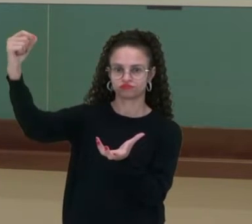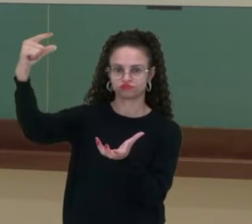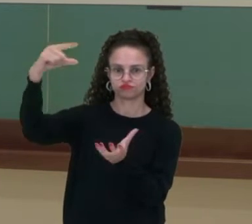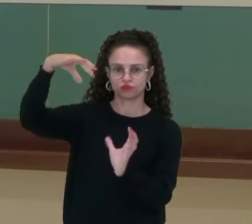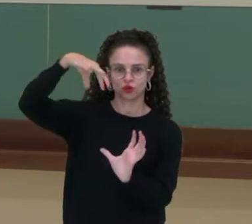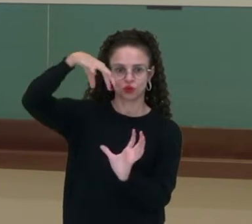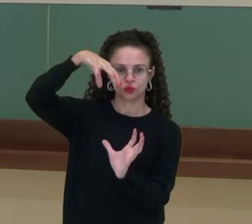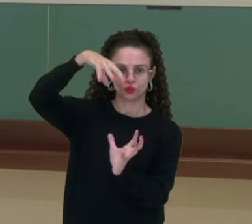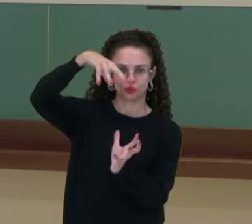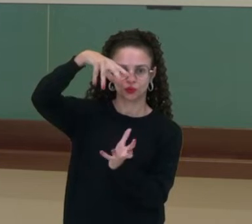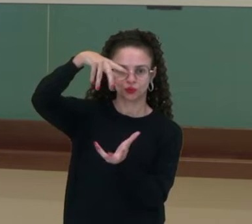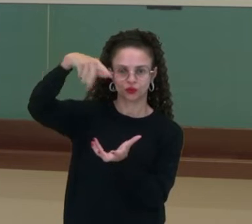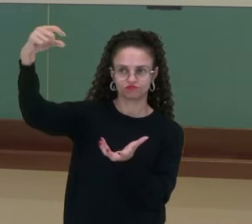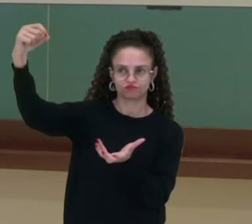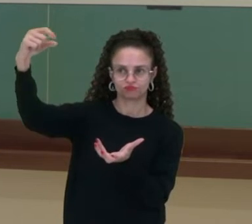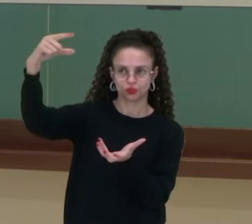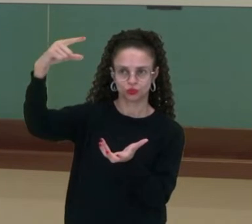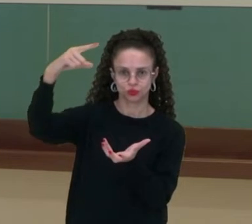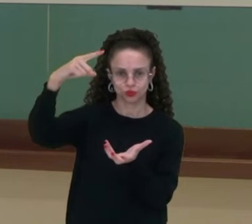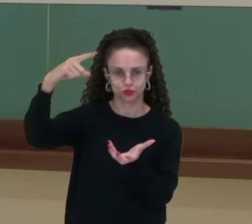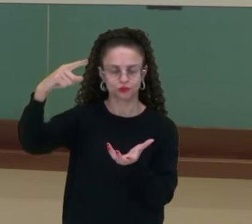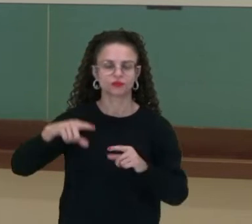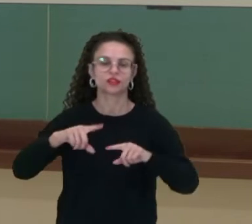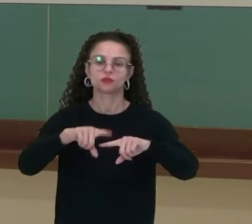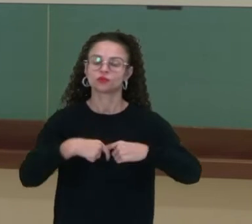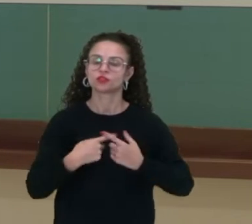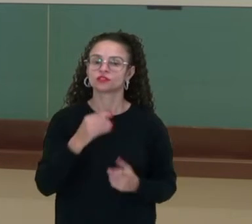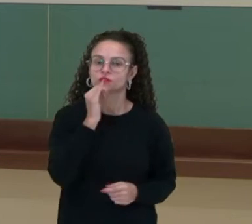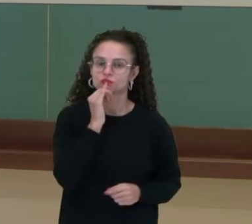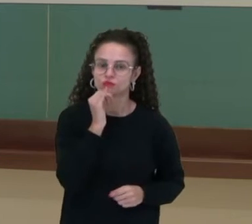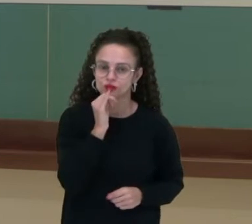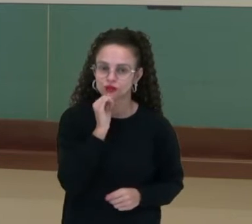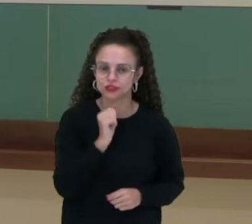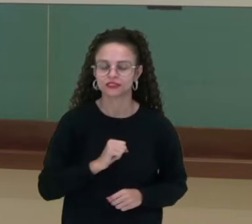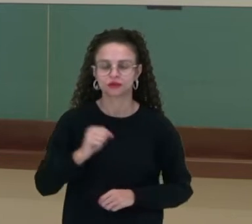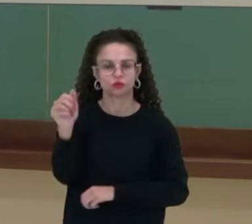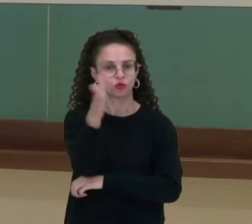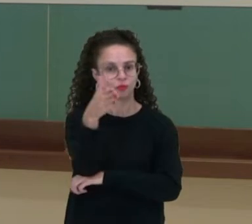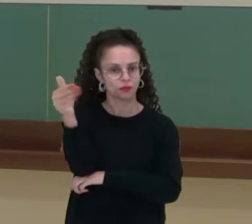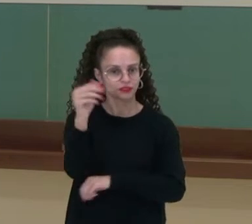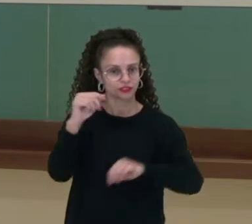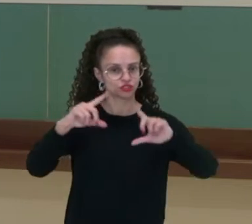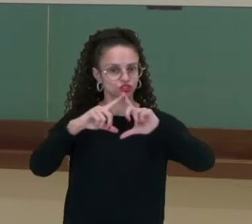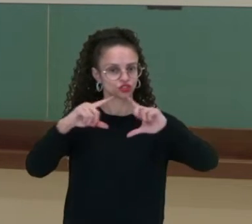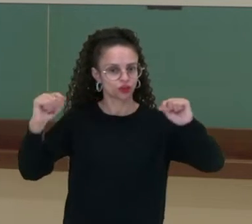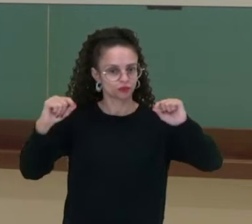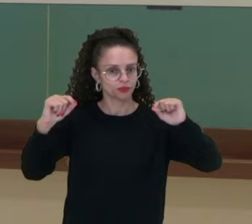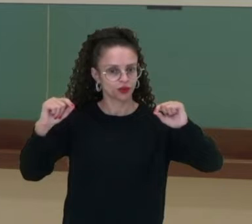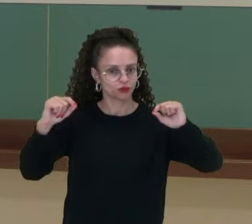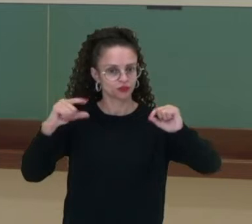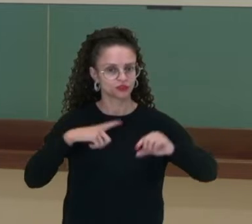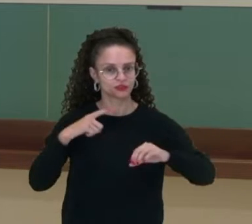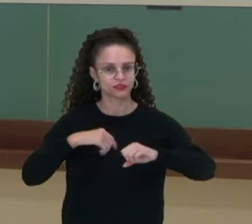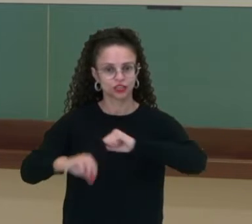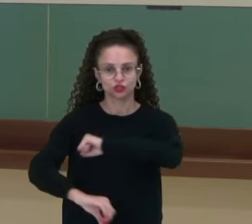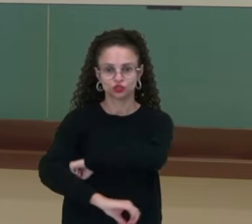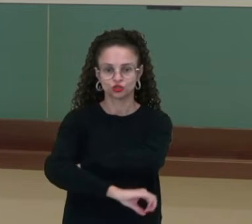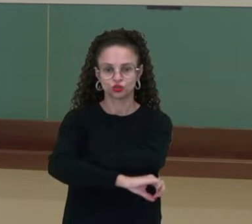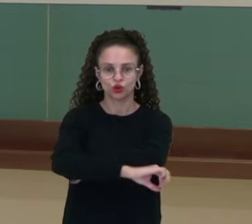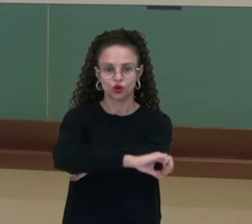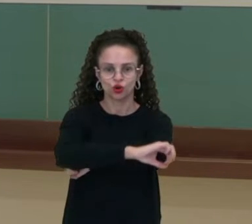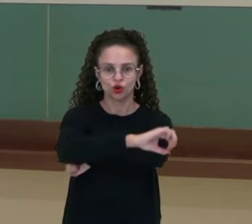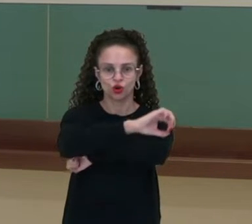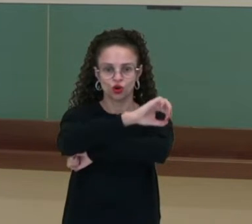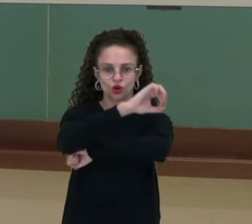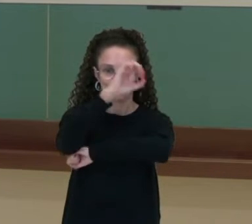do Oriente em direção ao Ocidente. Por isso que, por exemplo, a bandeirinha lá do Japão tem um símbolo, né, um Sol nascente. Porque o Japão é